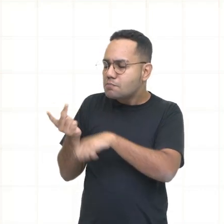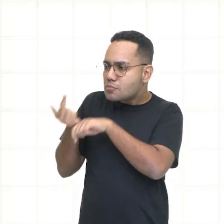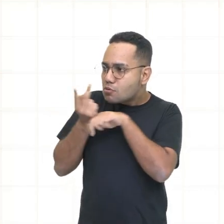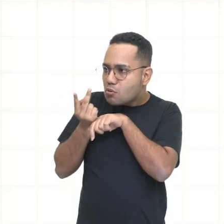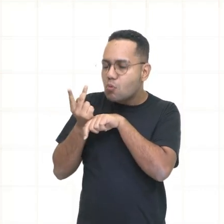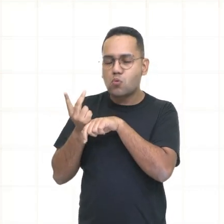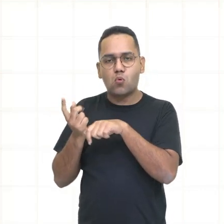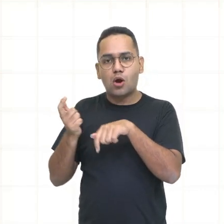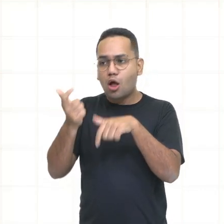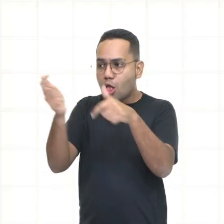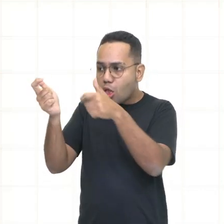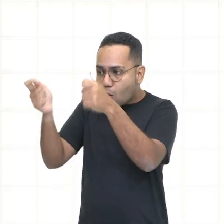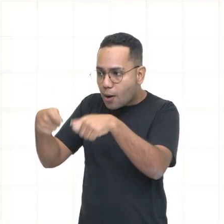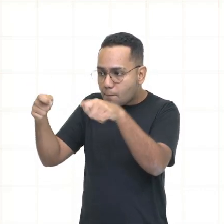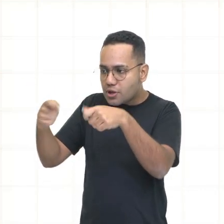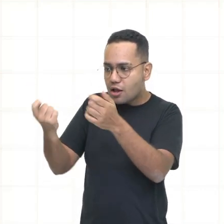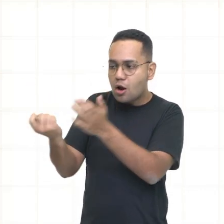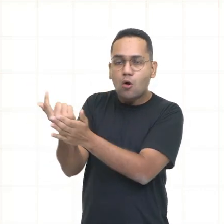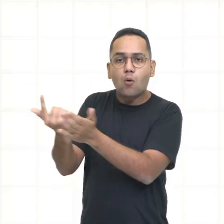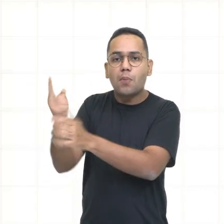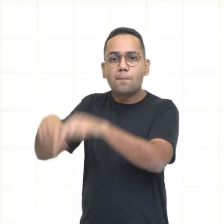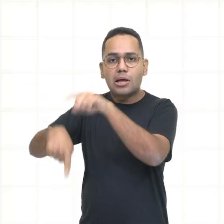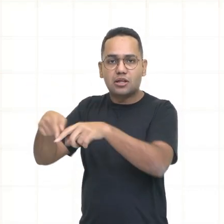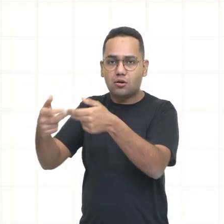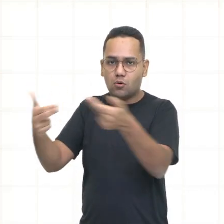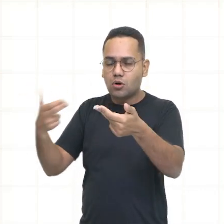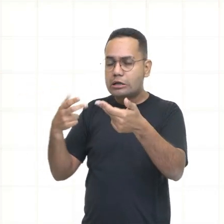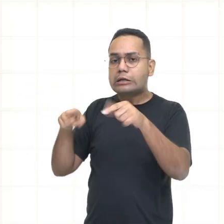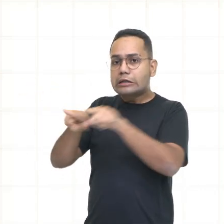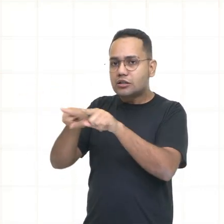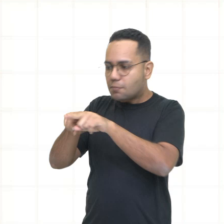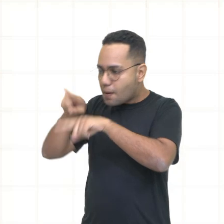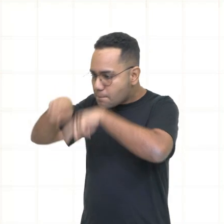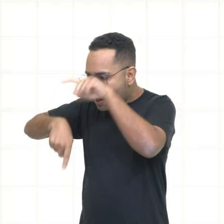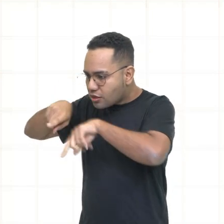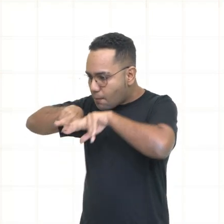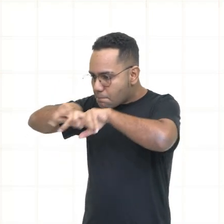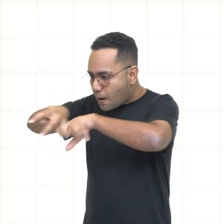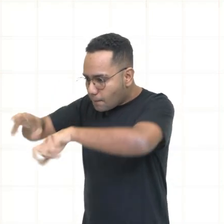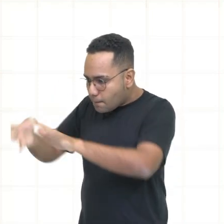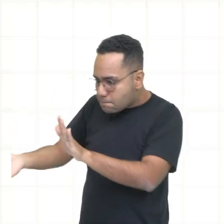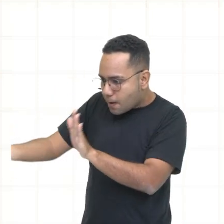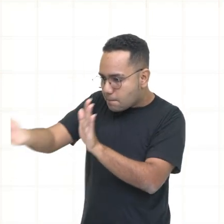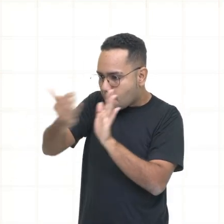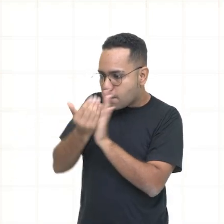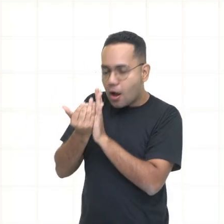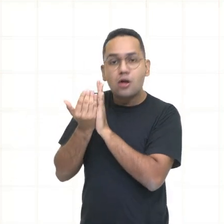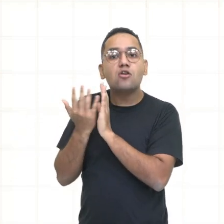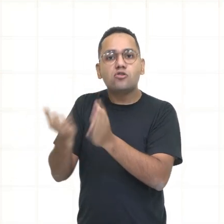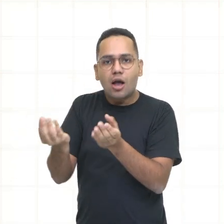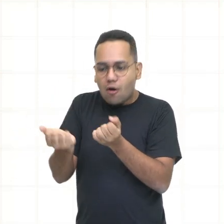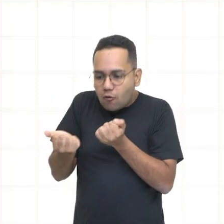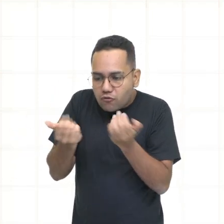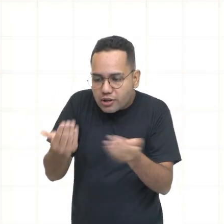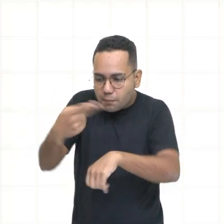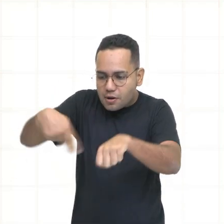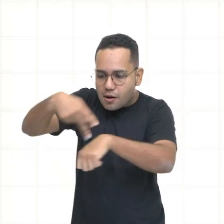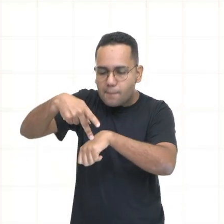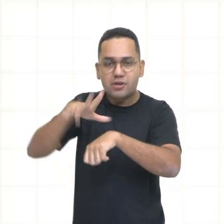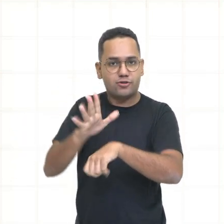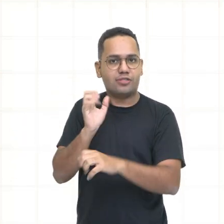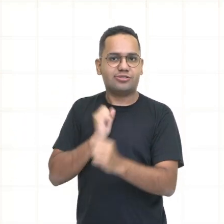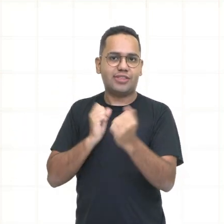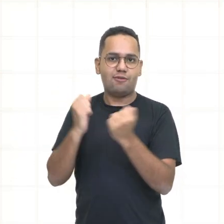de matéria-prima para os países industrializados. Gente, eles queriam isso. Eles queriam mercado